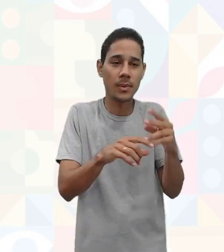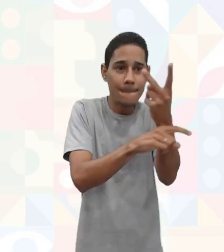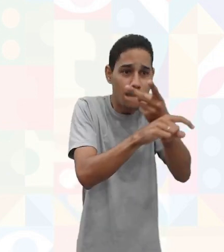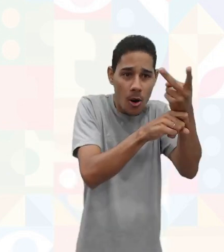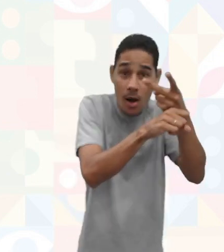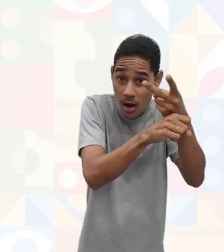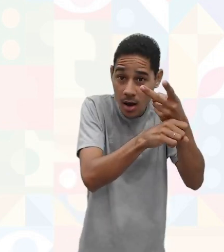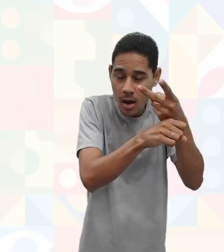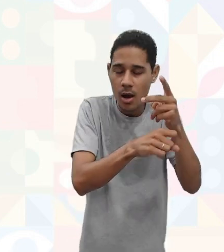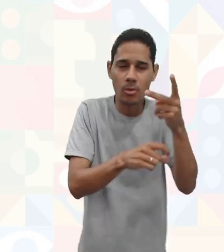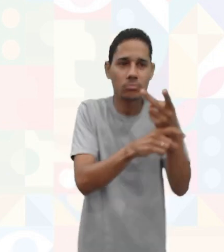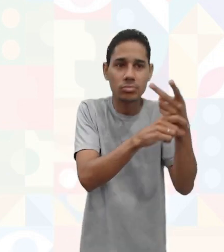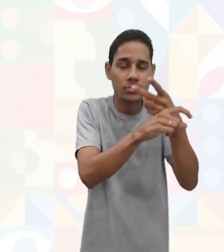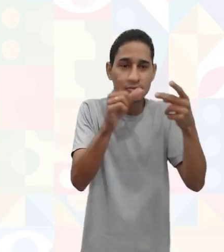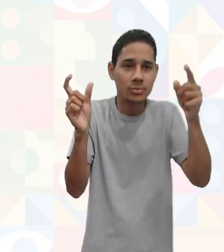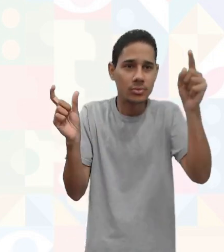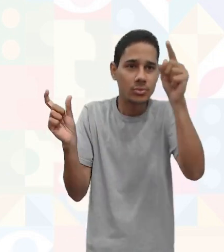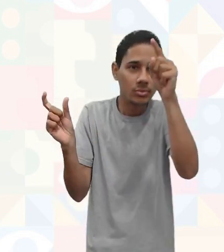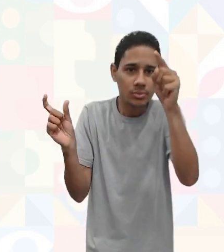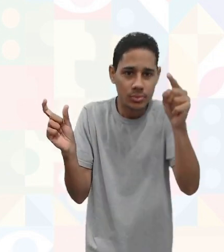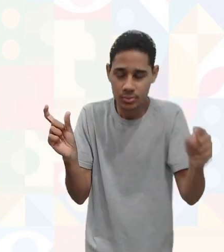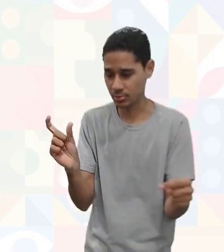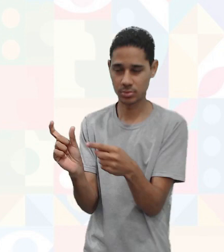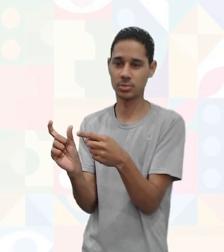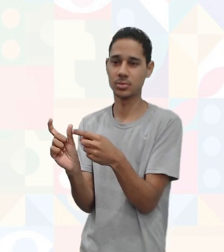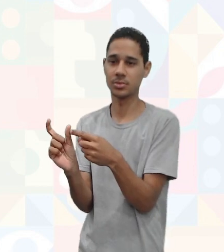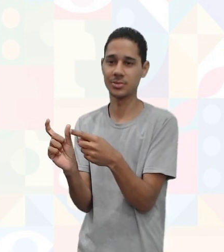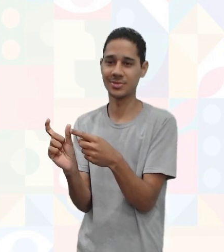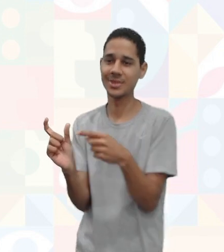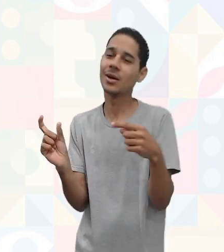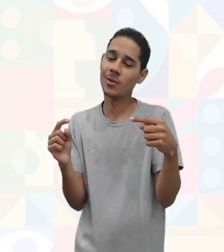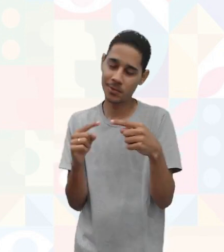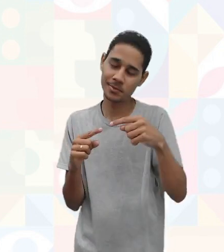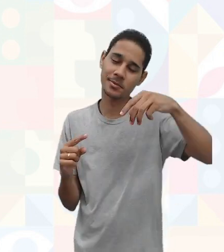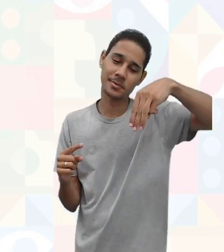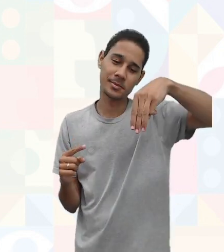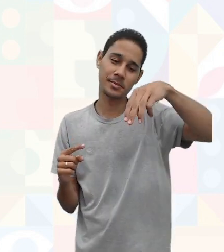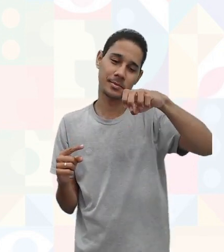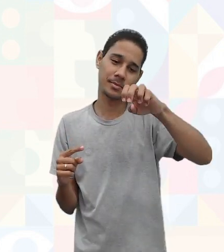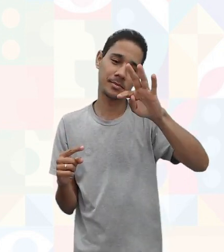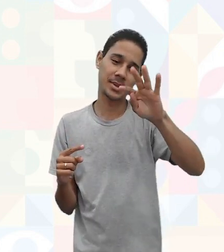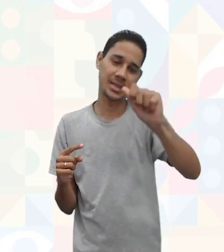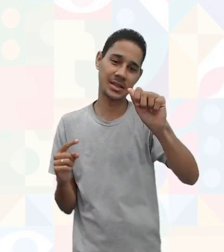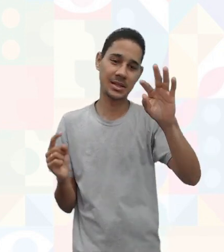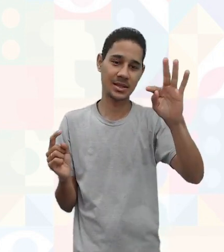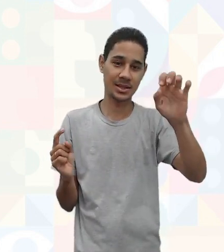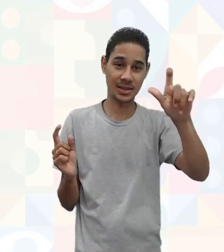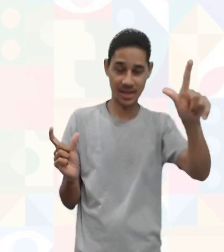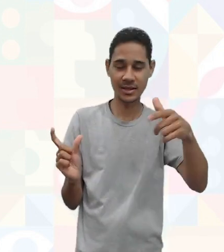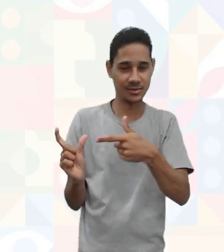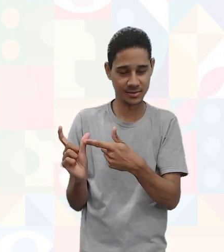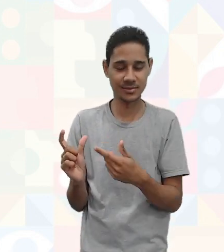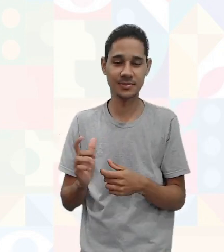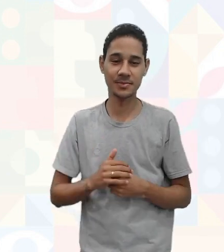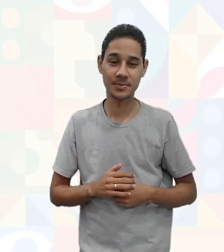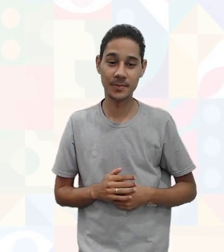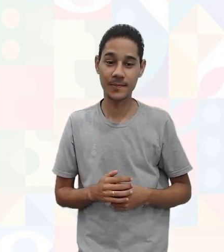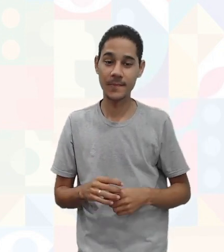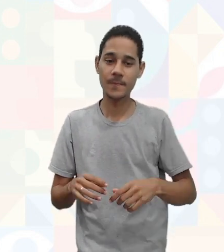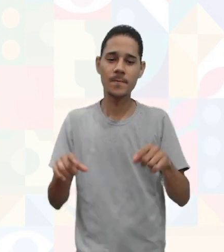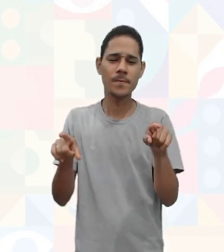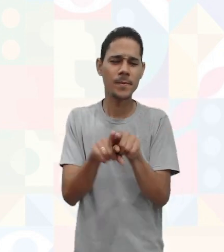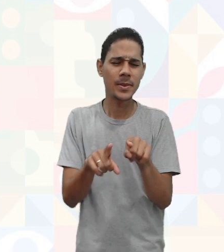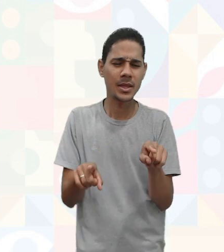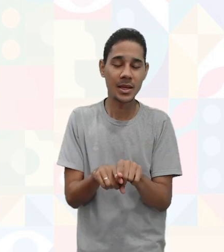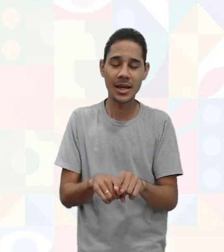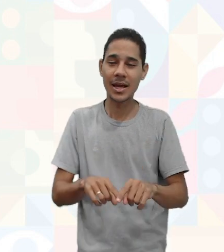desses sites vão buscar lá na meta tag de palavras-chave. Joia? Determina um conjunto de caracteres